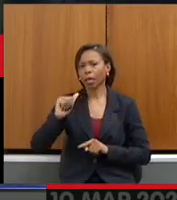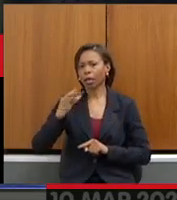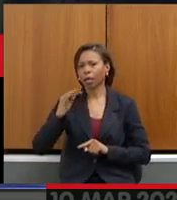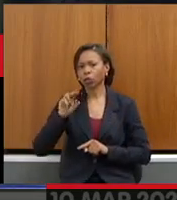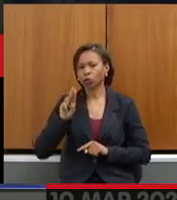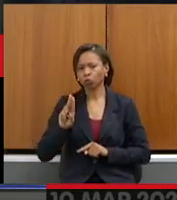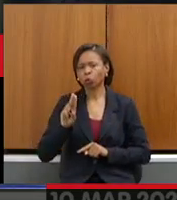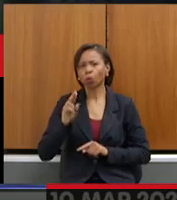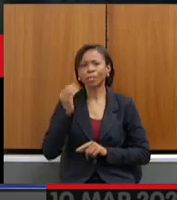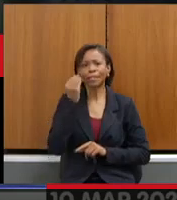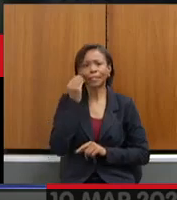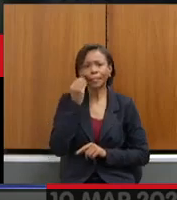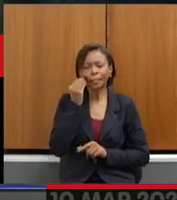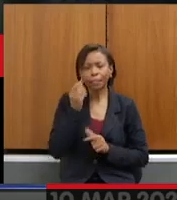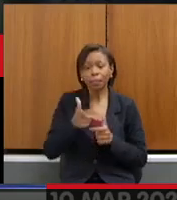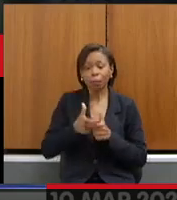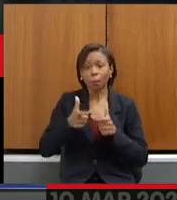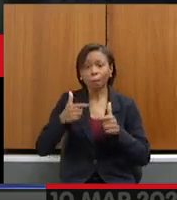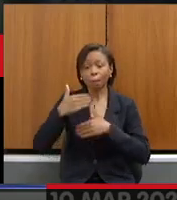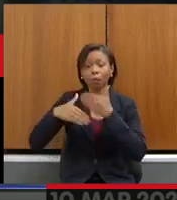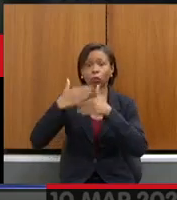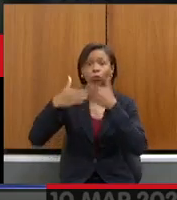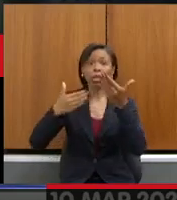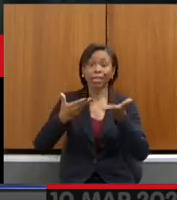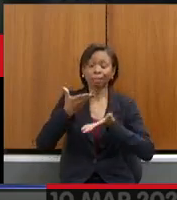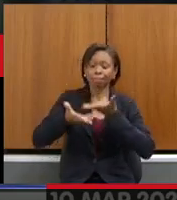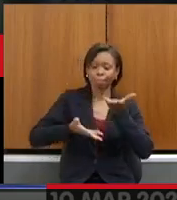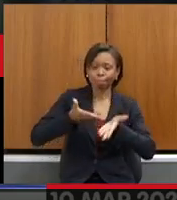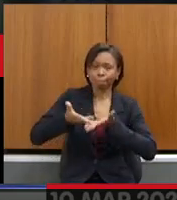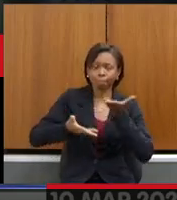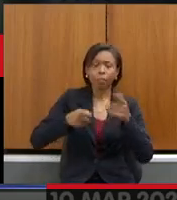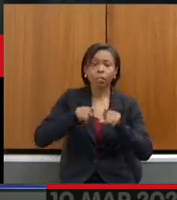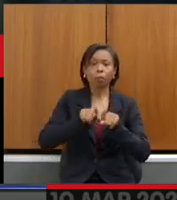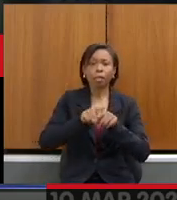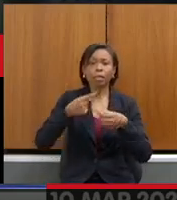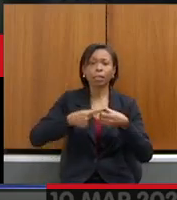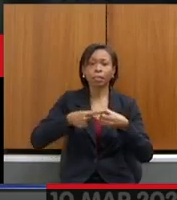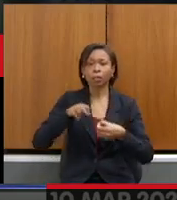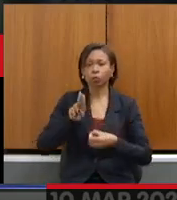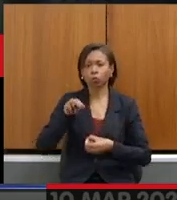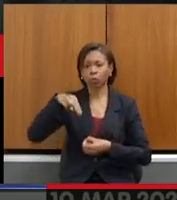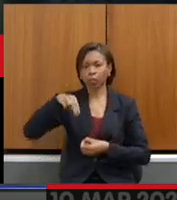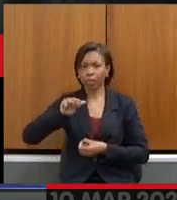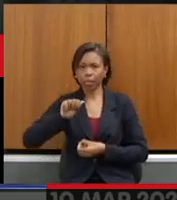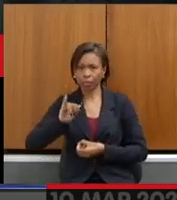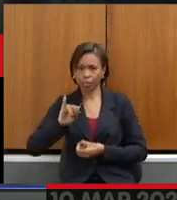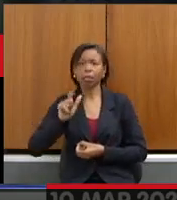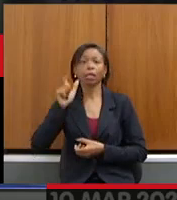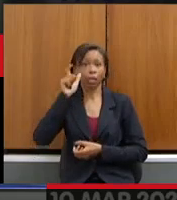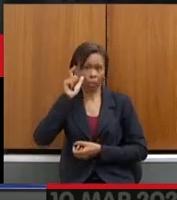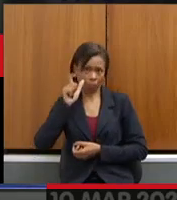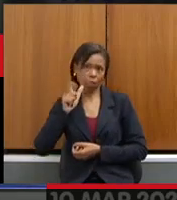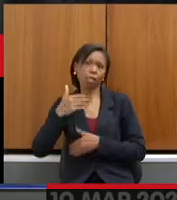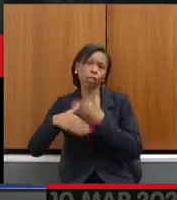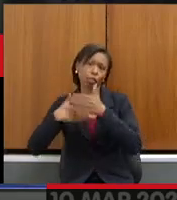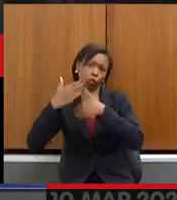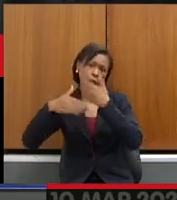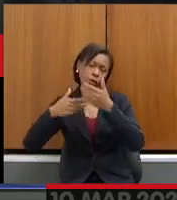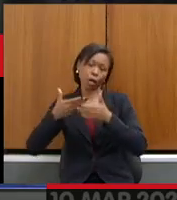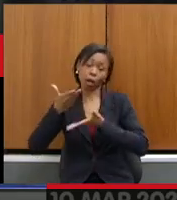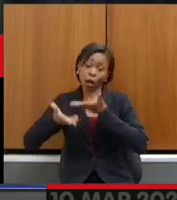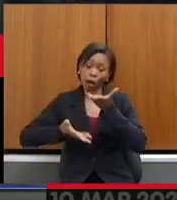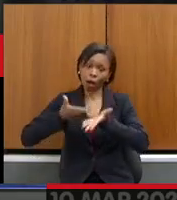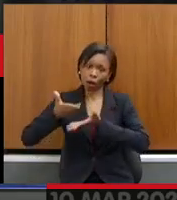estamos tentando ampliar a capacidade operacional e na própria Unaí nós temos interesse em desenvolver a